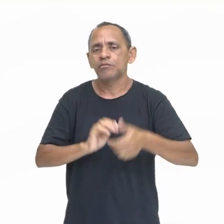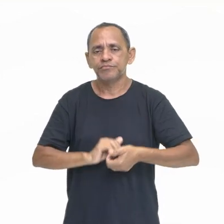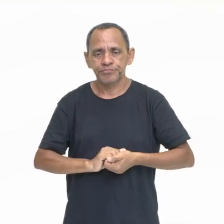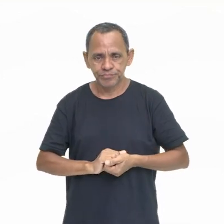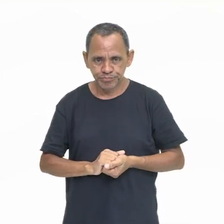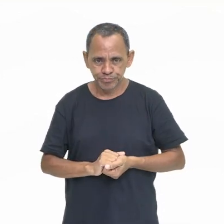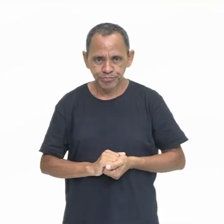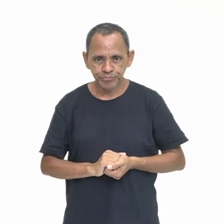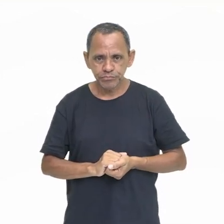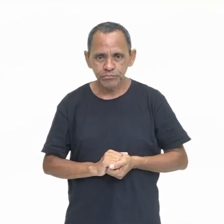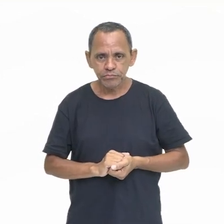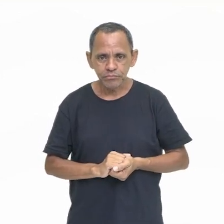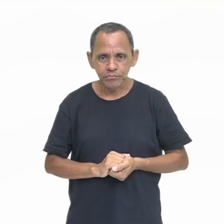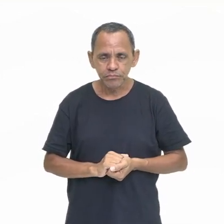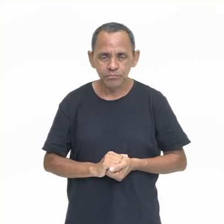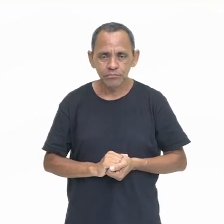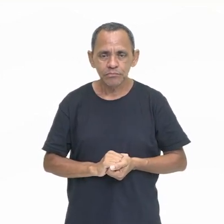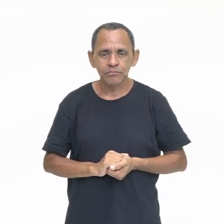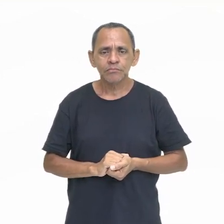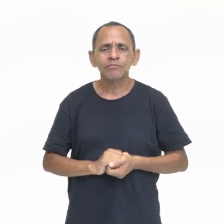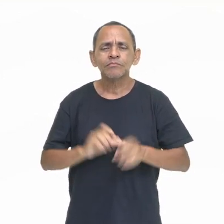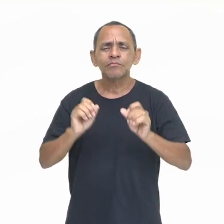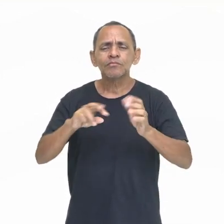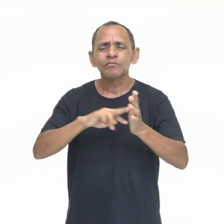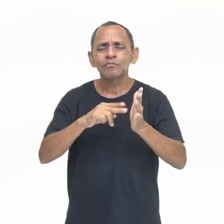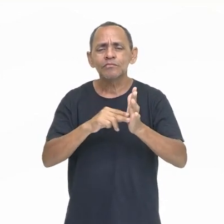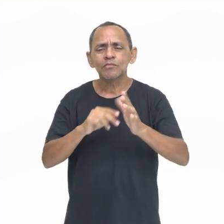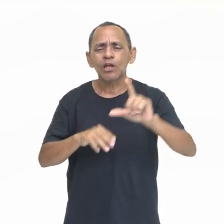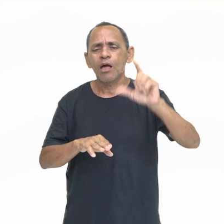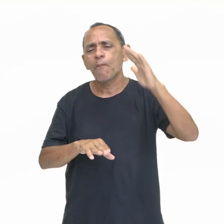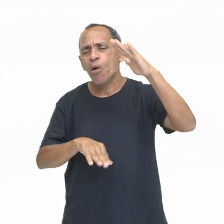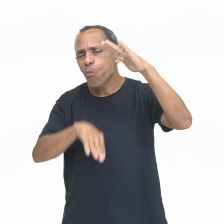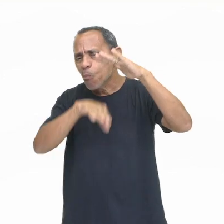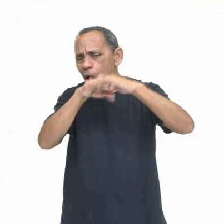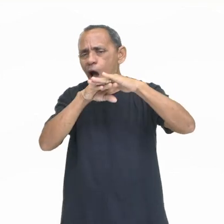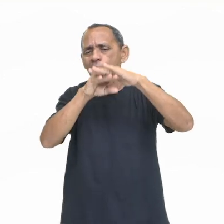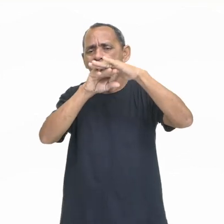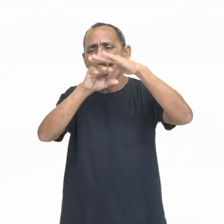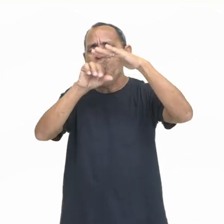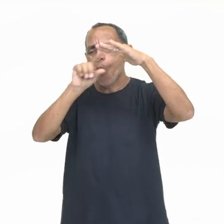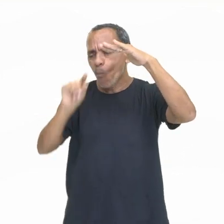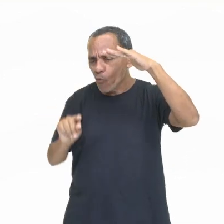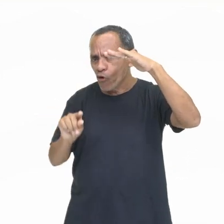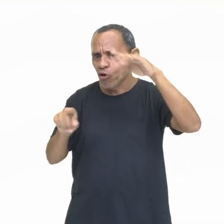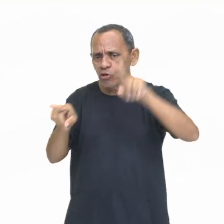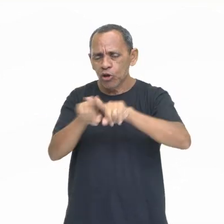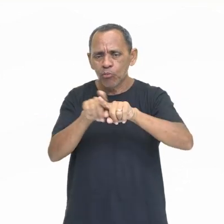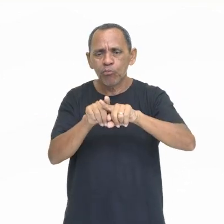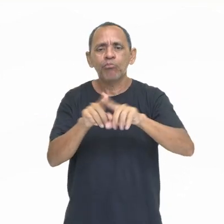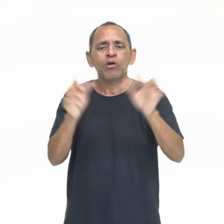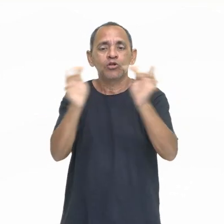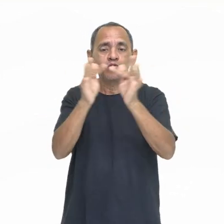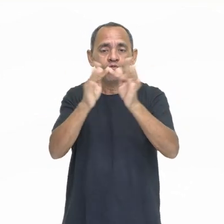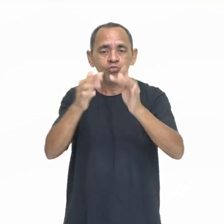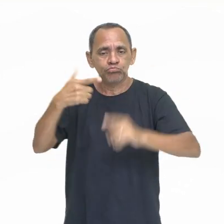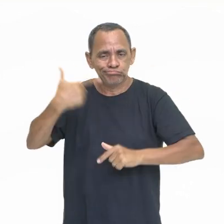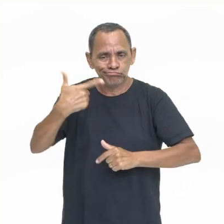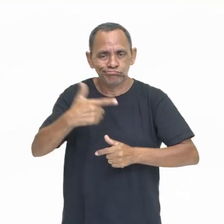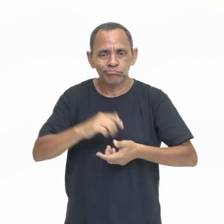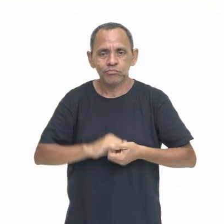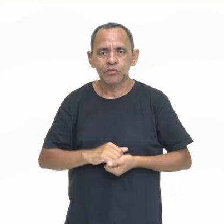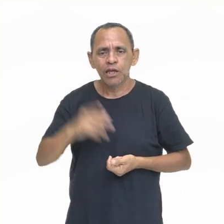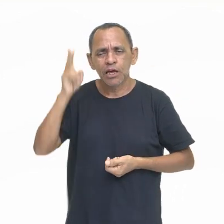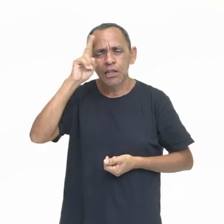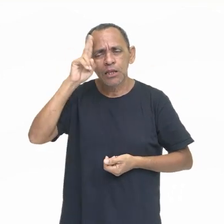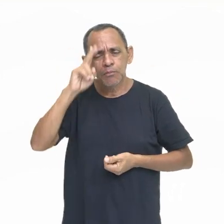mínimos detalhes, o que é ponto máximo e ponto mínimo de uma função do segundo grau. Bom, pessoal, primeiro eu quero lembrar você o